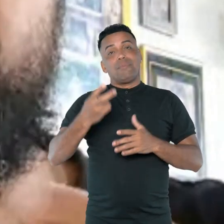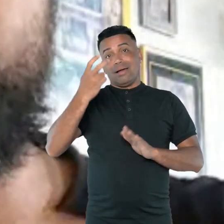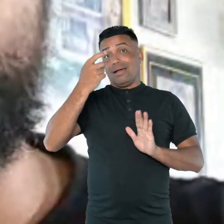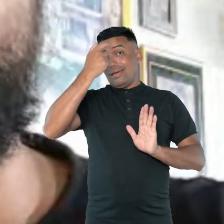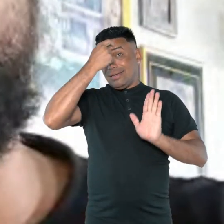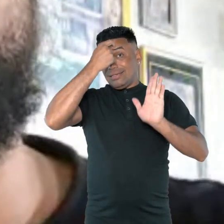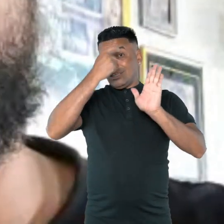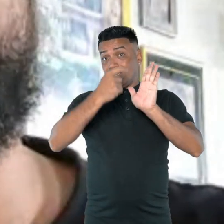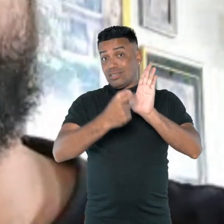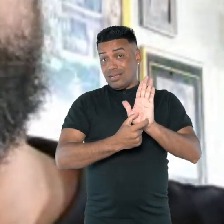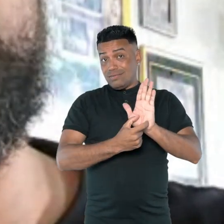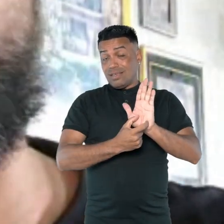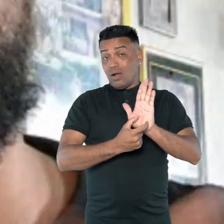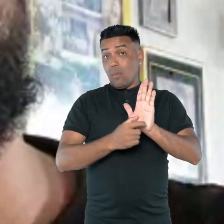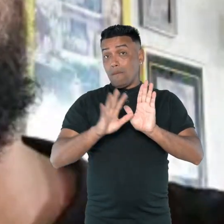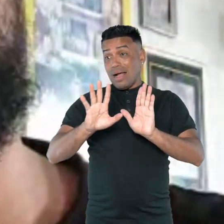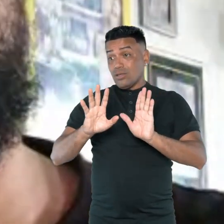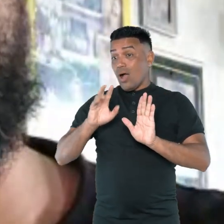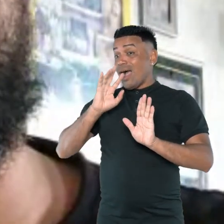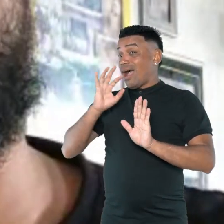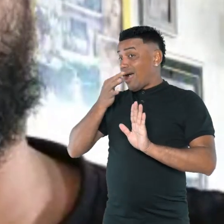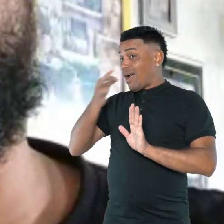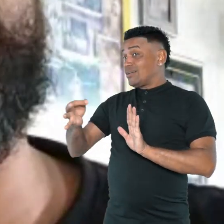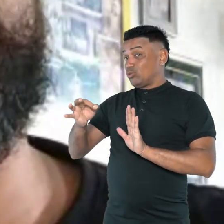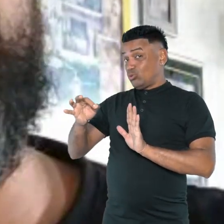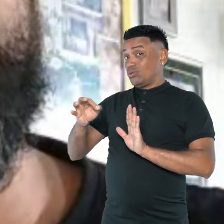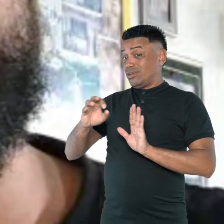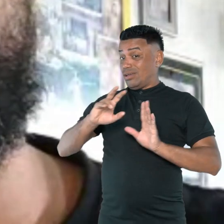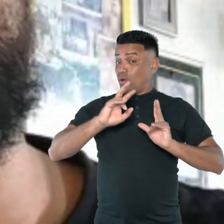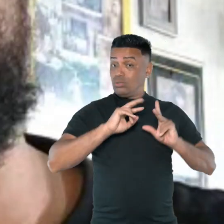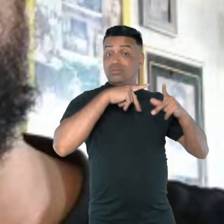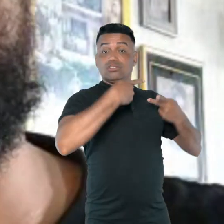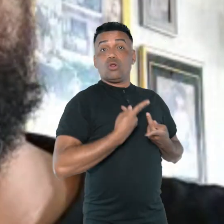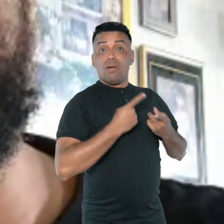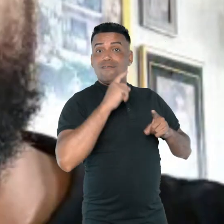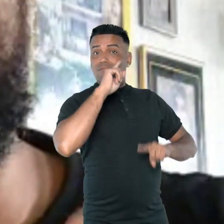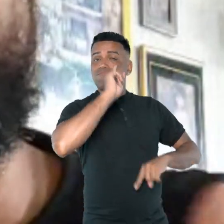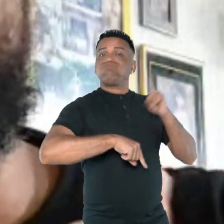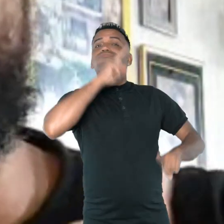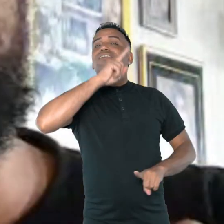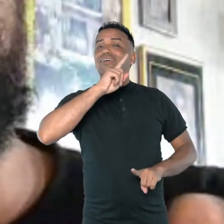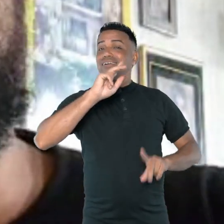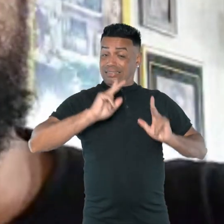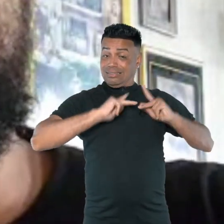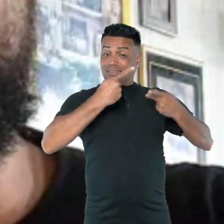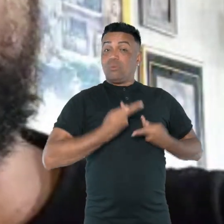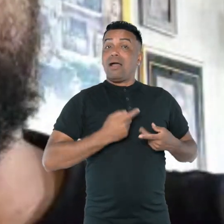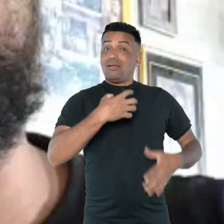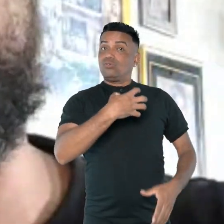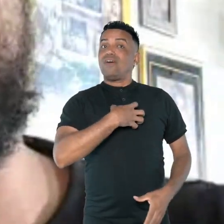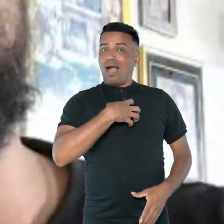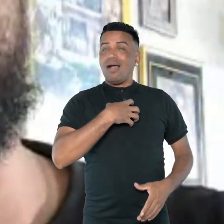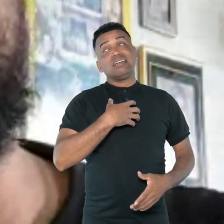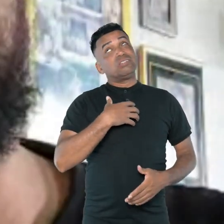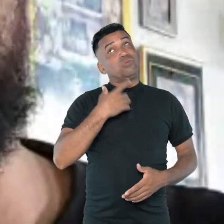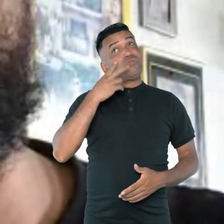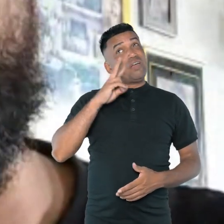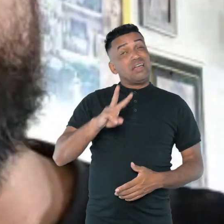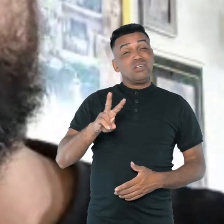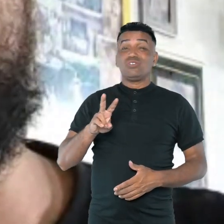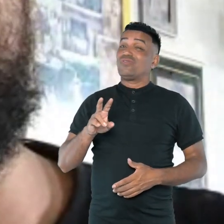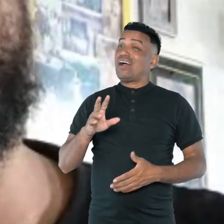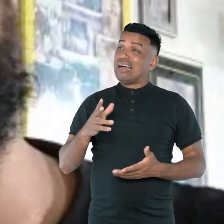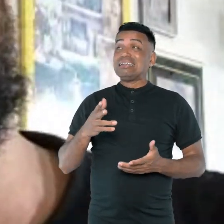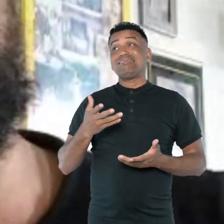que aquele fator humano vai fazer a gente de alguma forma superar. Mas eu não vejo sabe, um caminho muito promissor. Eu acho que a gente vai passar